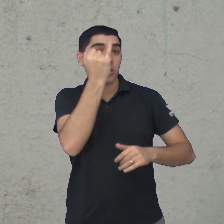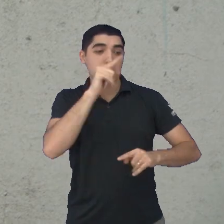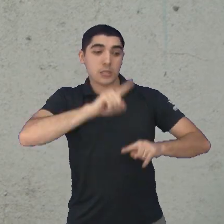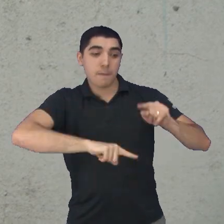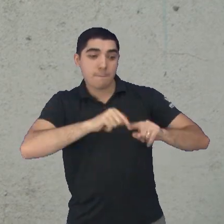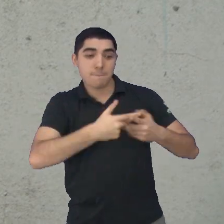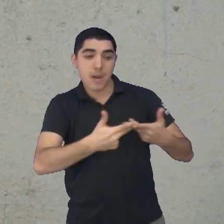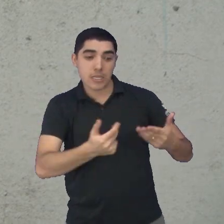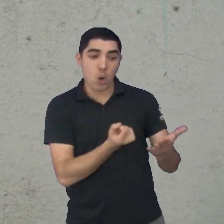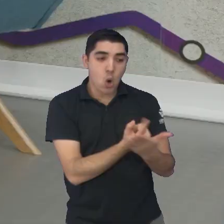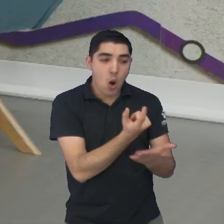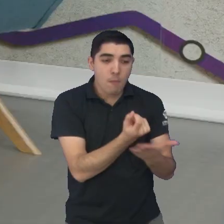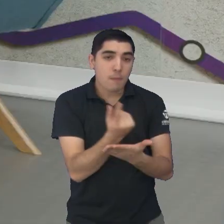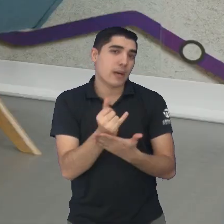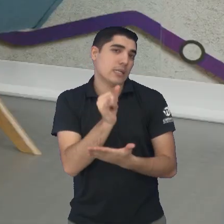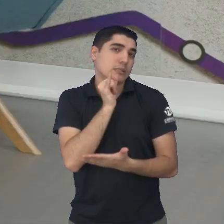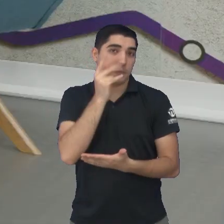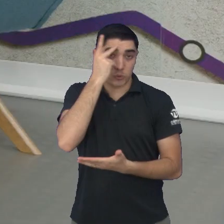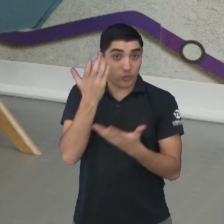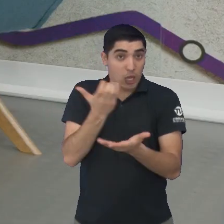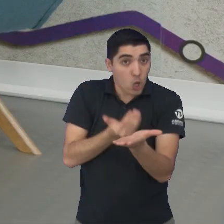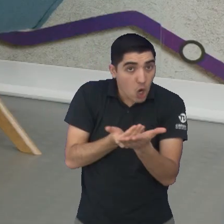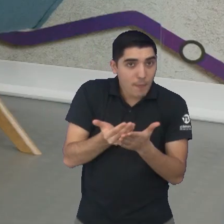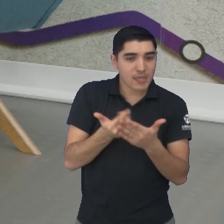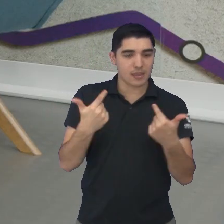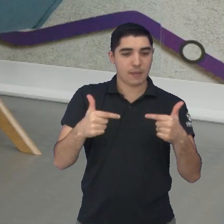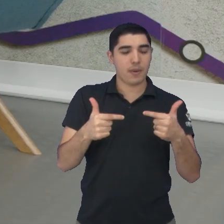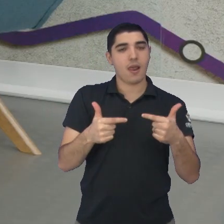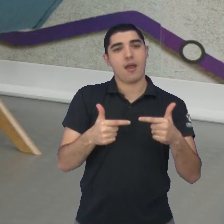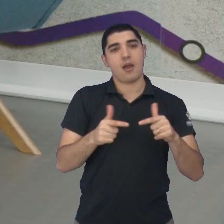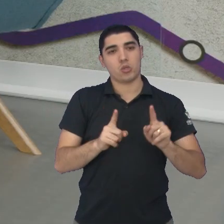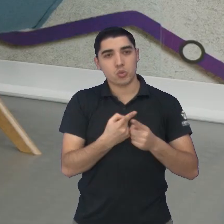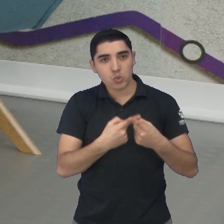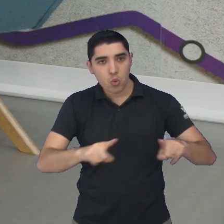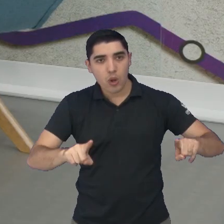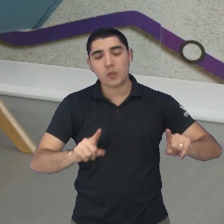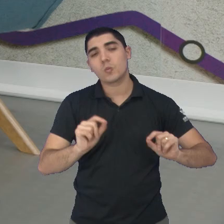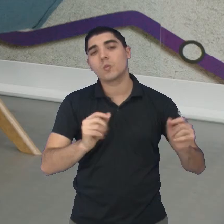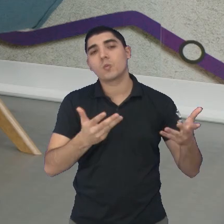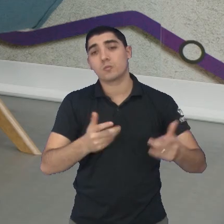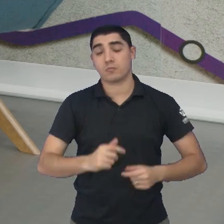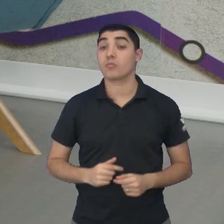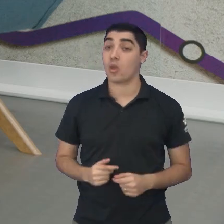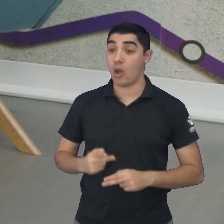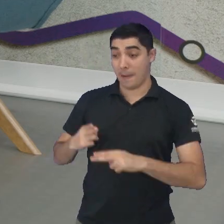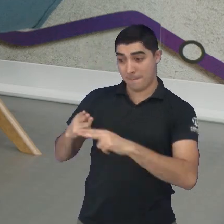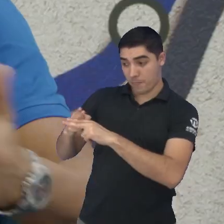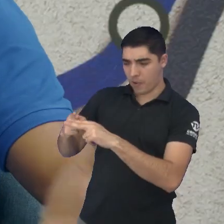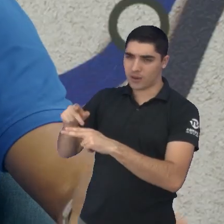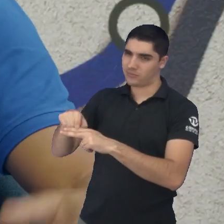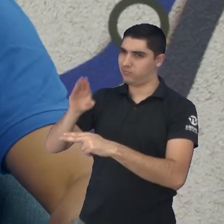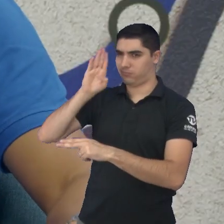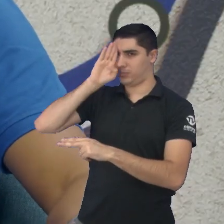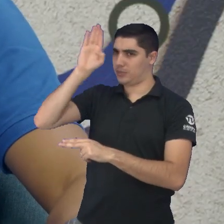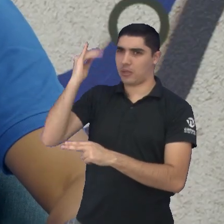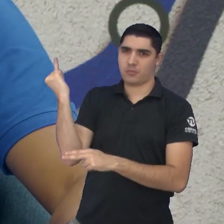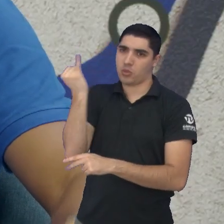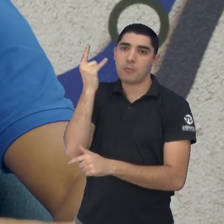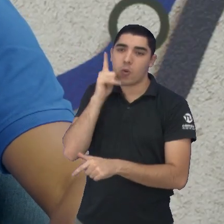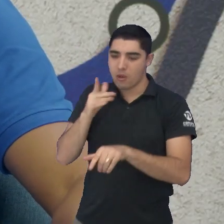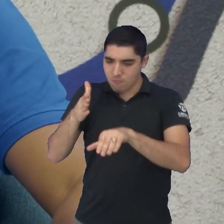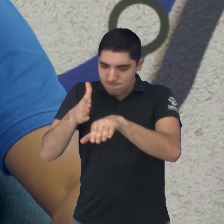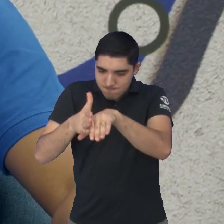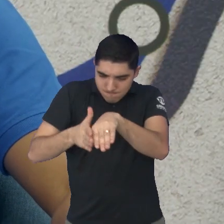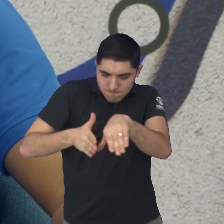um churrasco ali em algum evento, né, em alguma festa? Sim, então, a faca é primordial, né, para fazer um corte, né, então isso